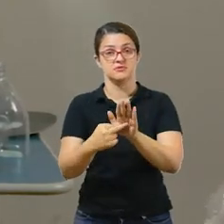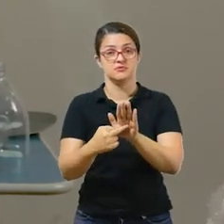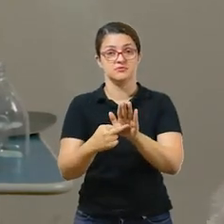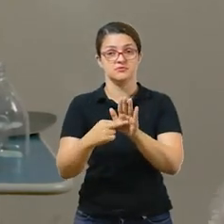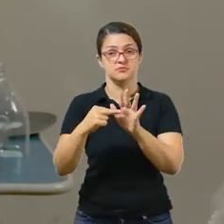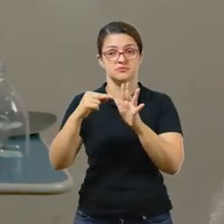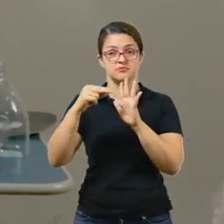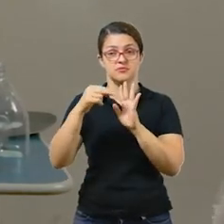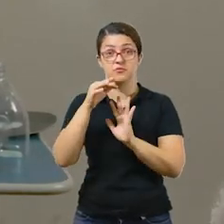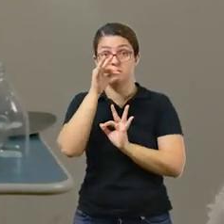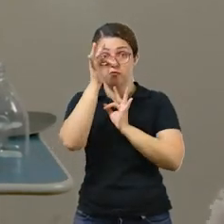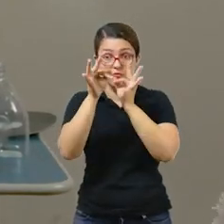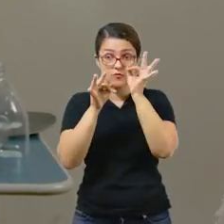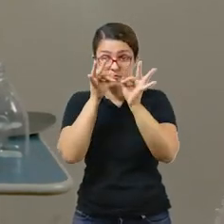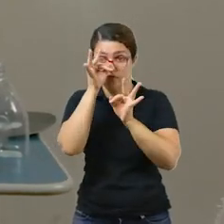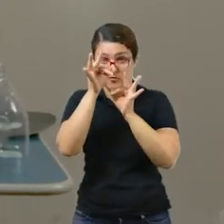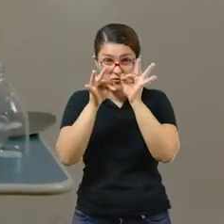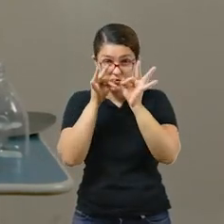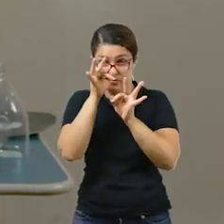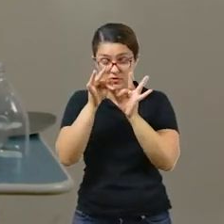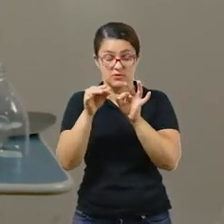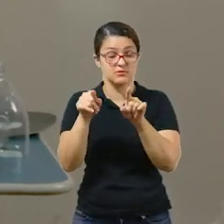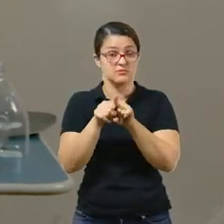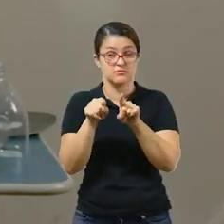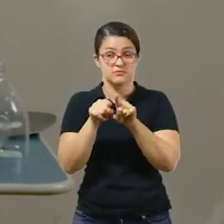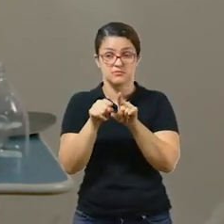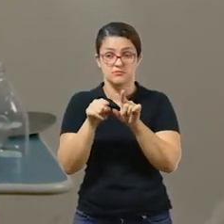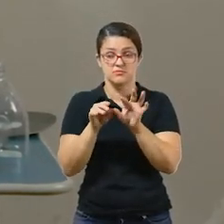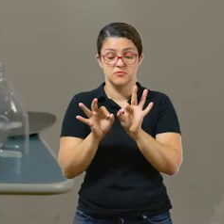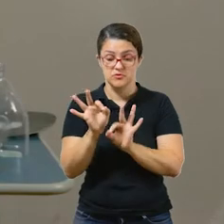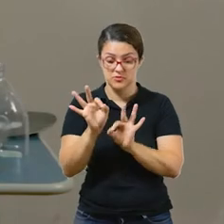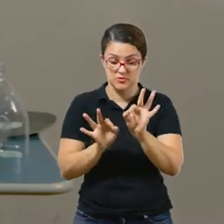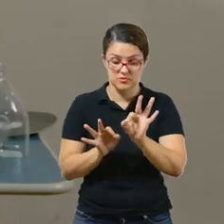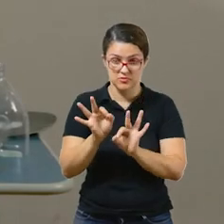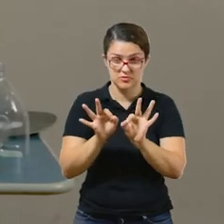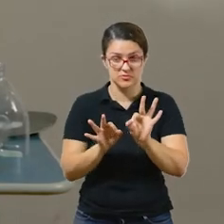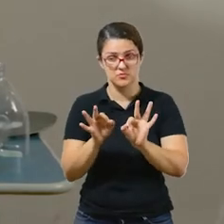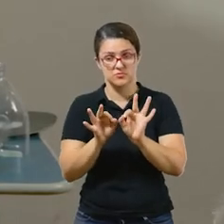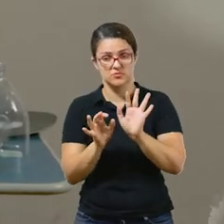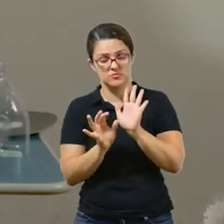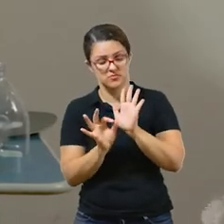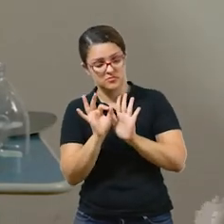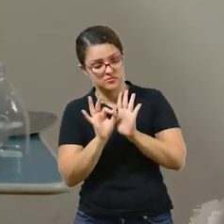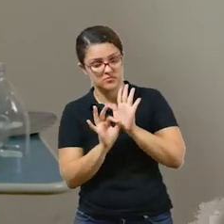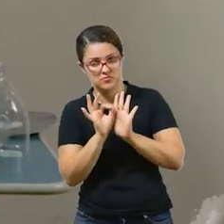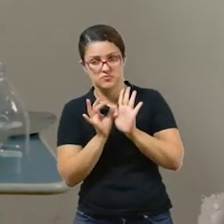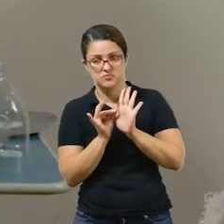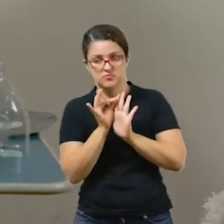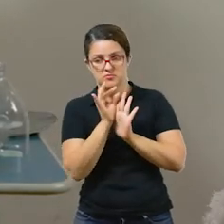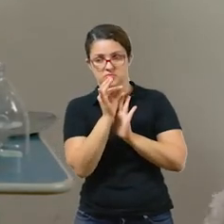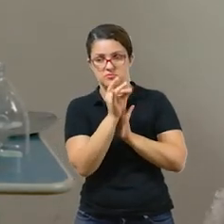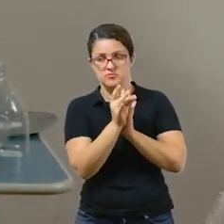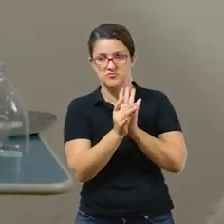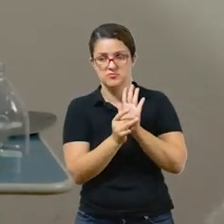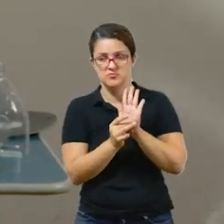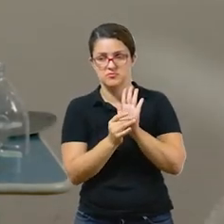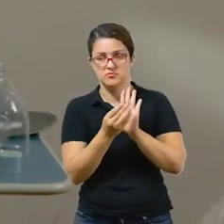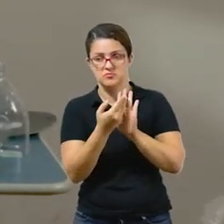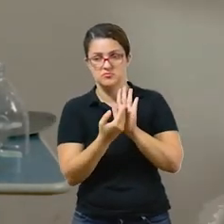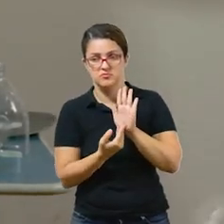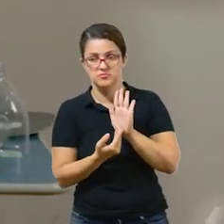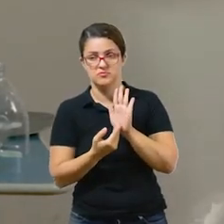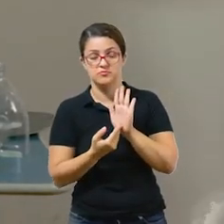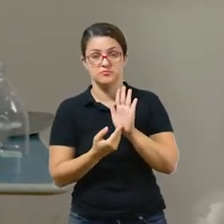só, com flores, com raminhos de folhas, nós montamos a nossa fadinha. Eu trouxe aqui um cenário